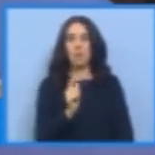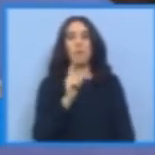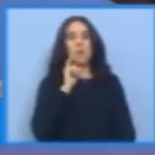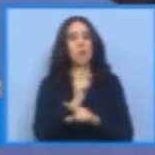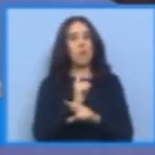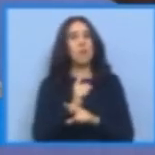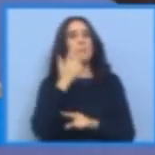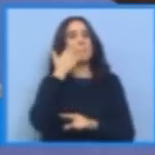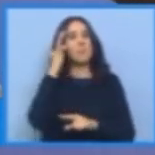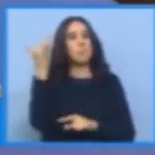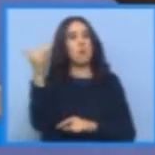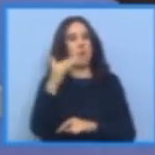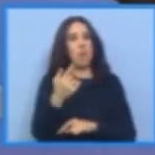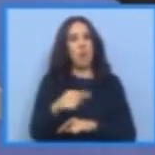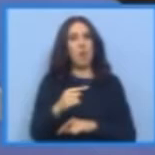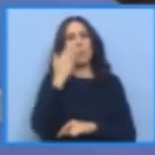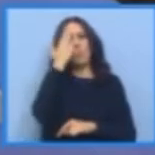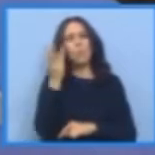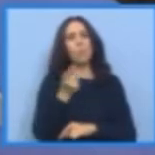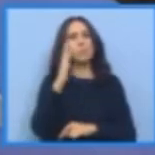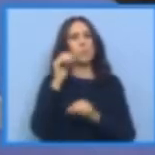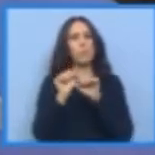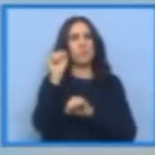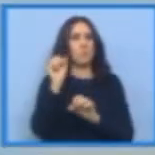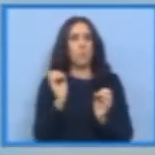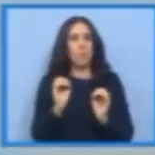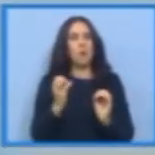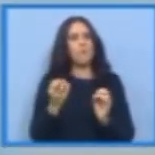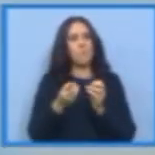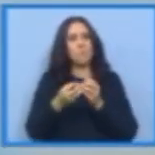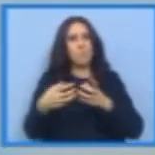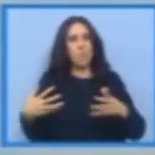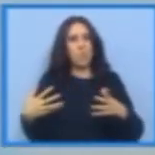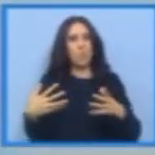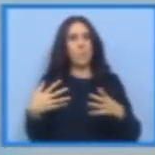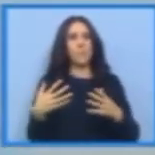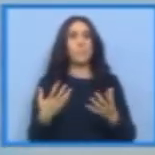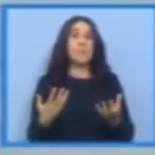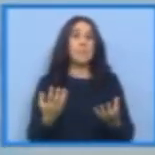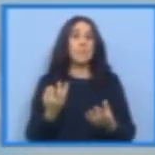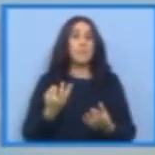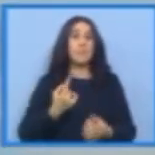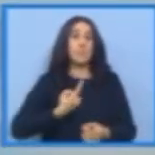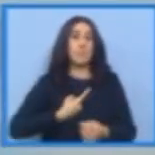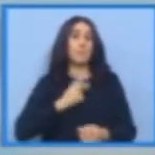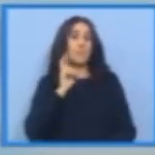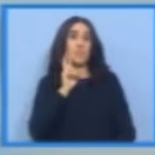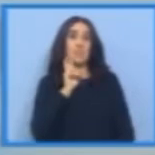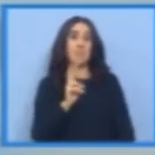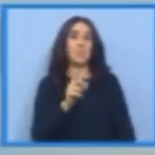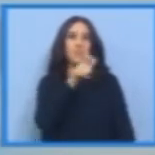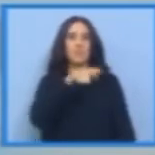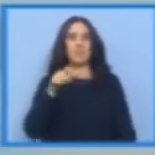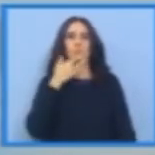imigração, o maior número não é a imigração qualificada, apesar de ter crescido, e, portanto, temos que valorizar todas